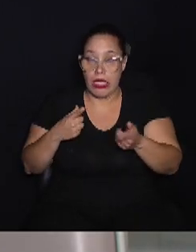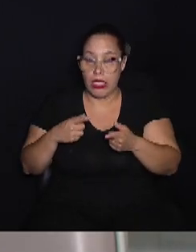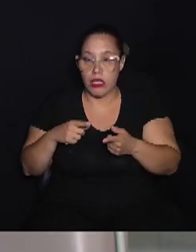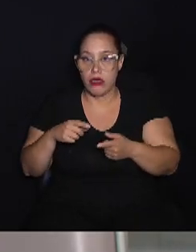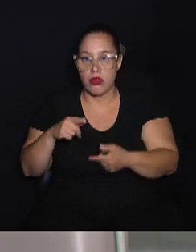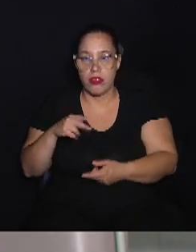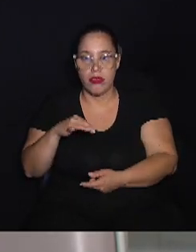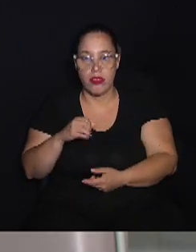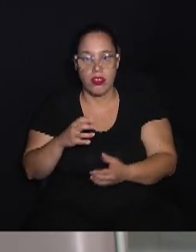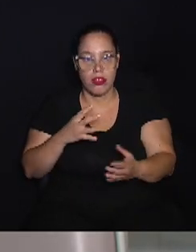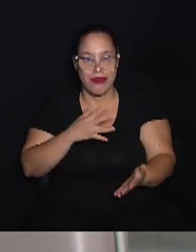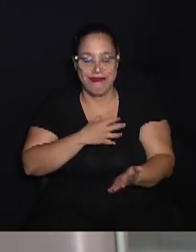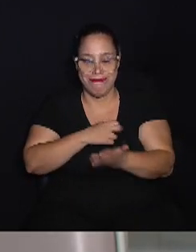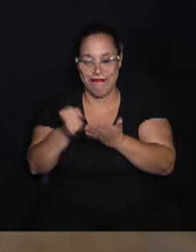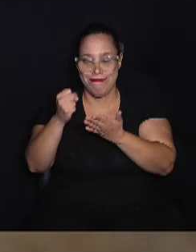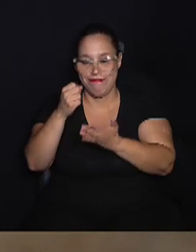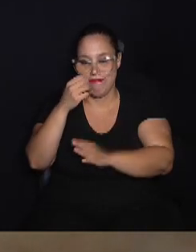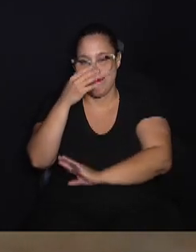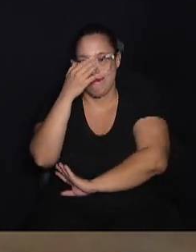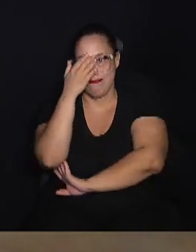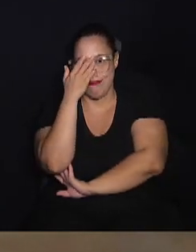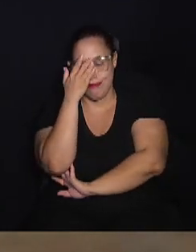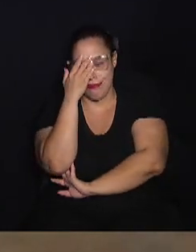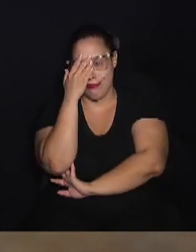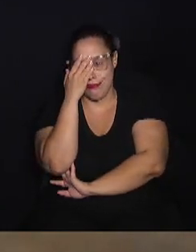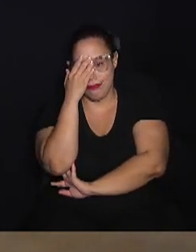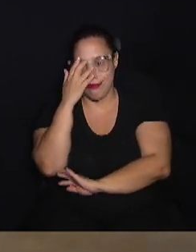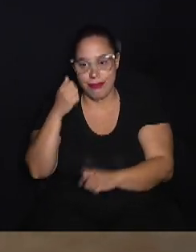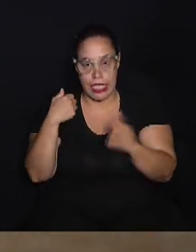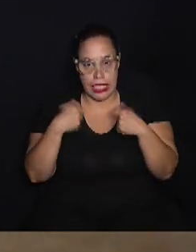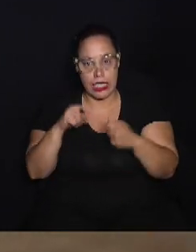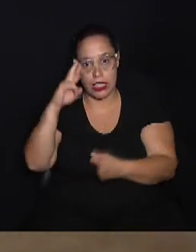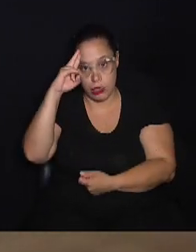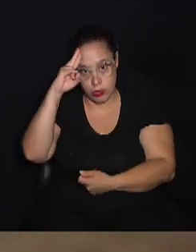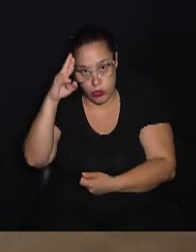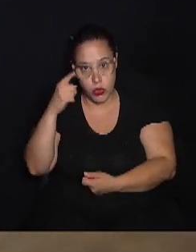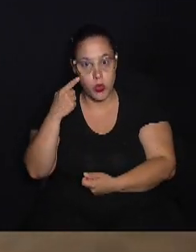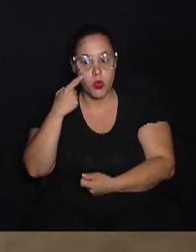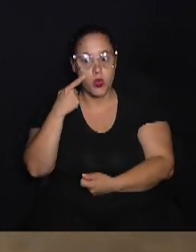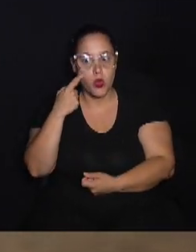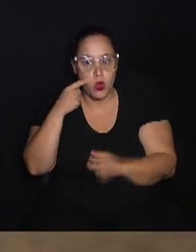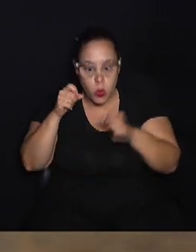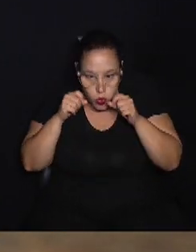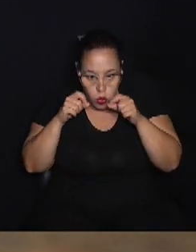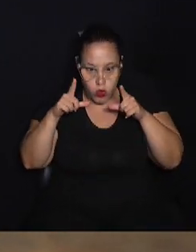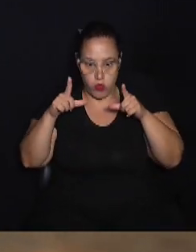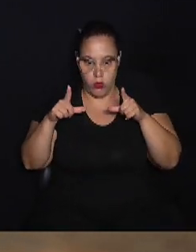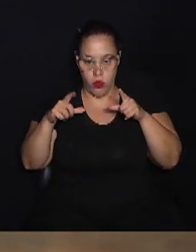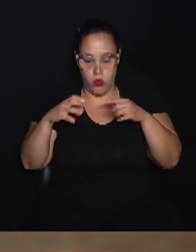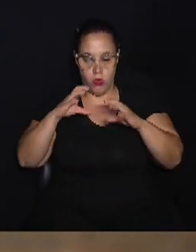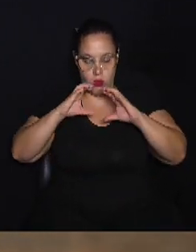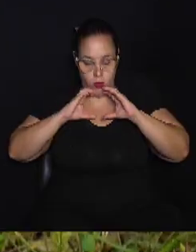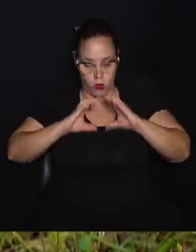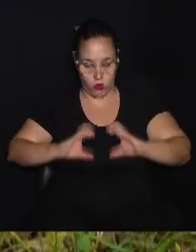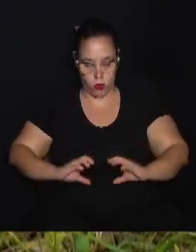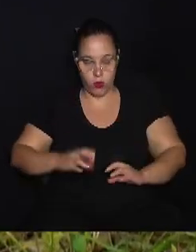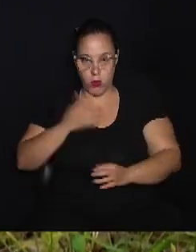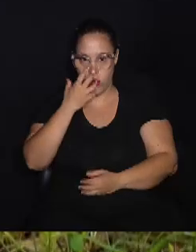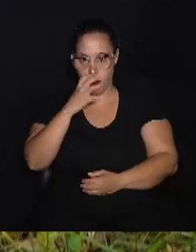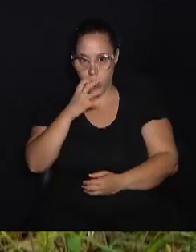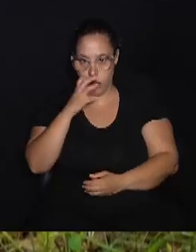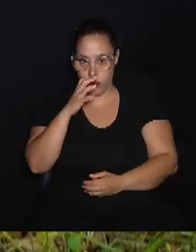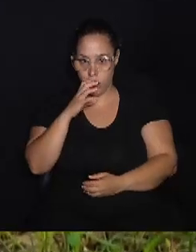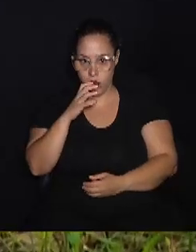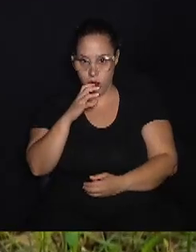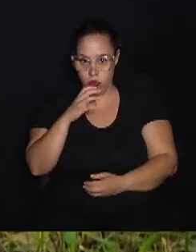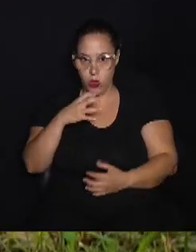tempo da gente socorrer o animal é preciso que o tutor também fique de olhos bem abertos no comportamento do seu cachorro ISO